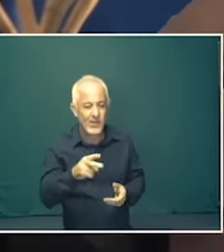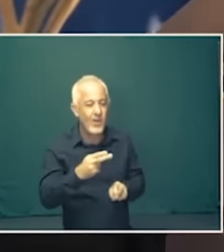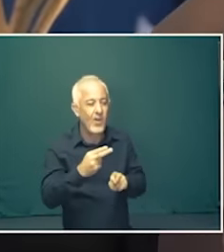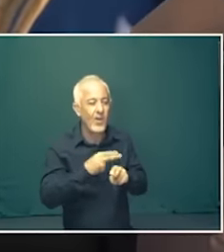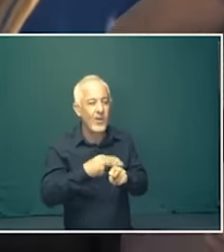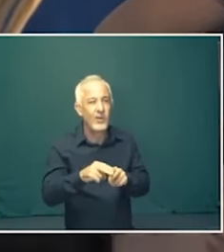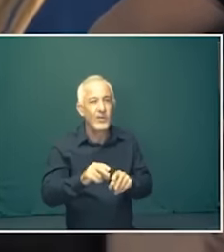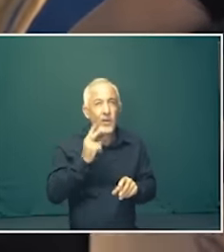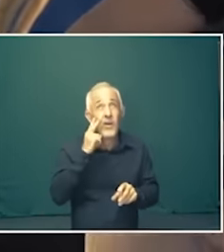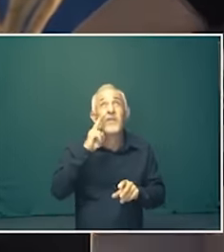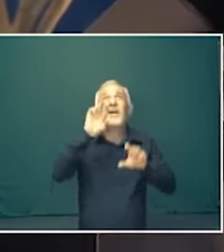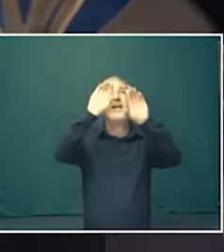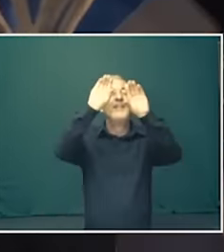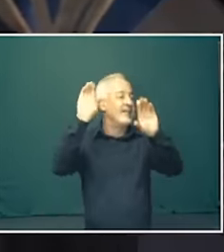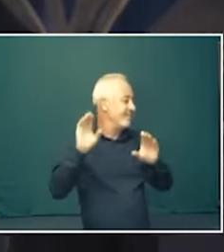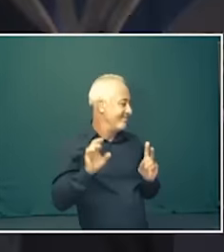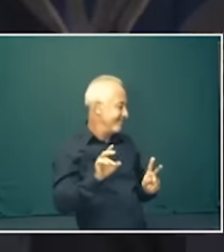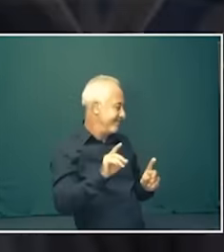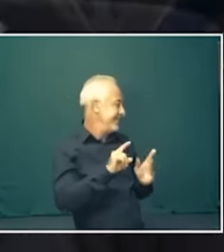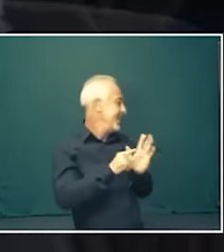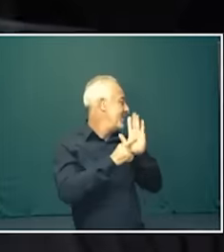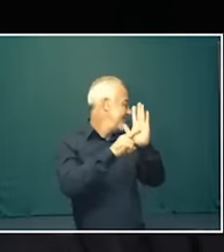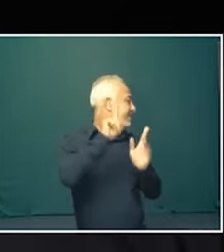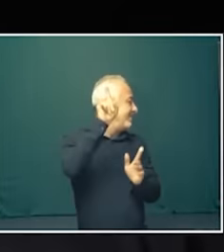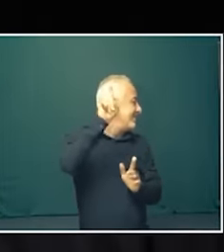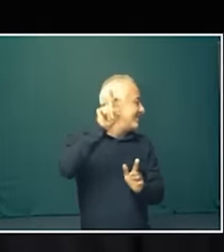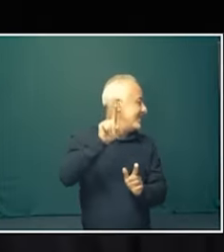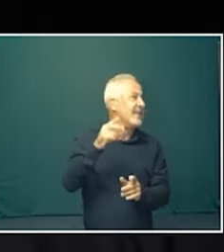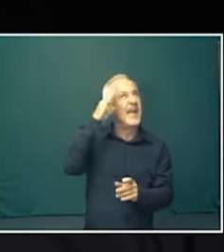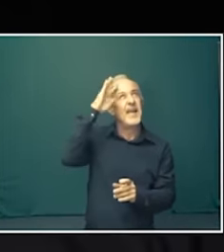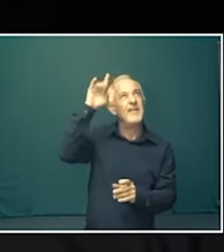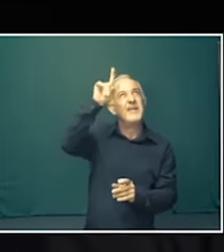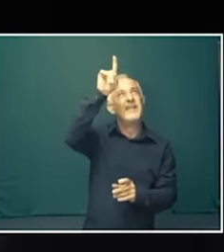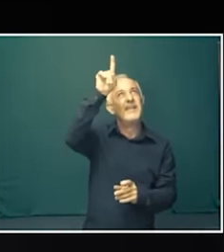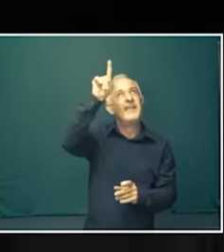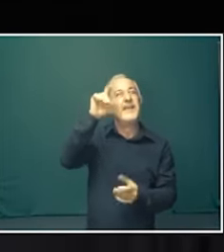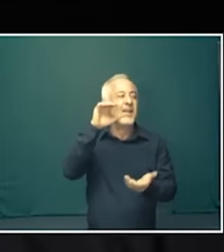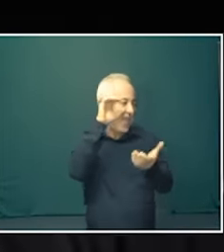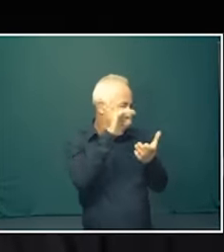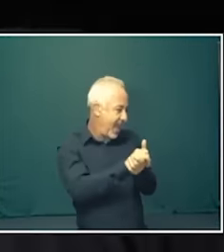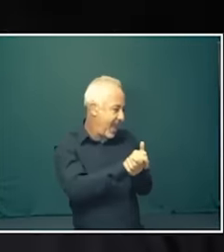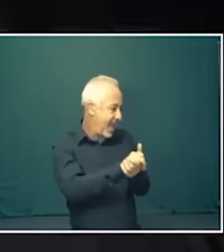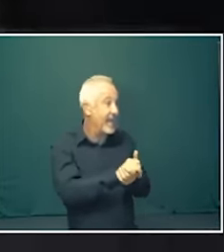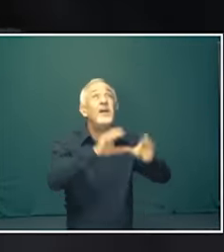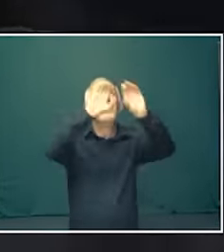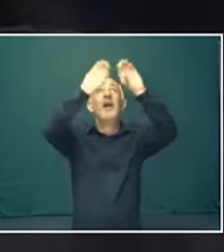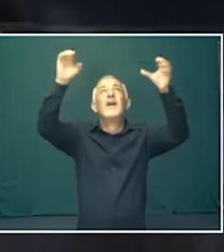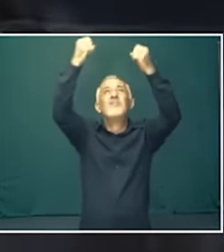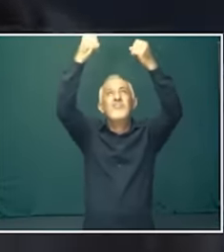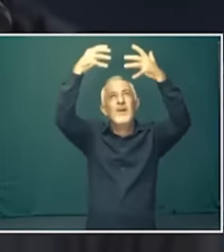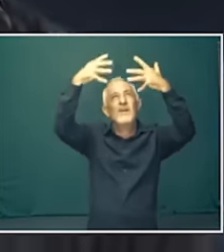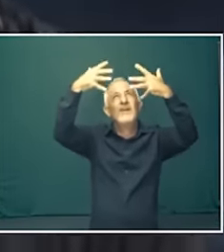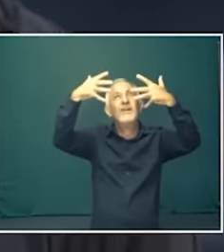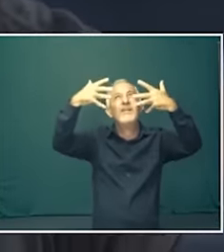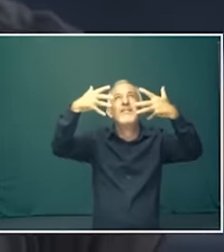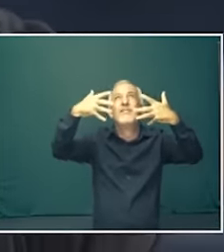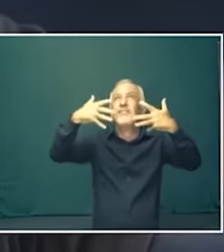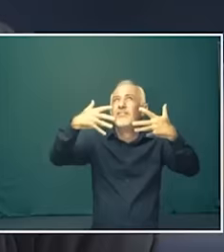olhando pro céu, imaginando a gente terno e véu. O céu explica